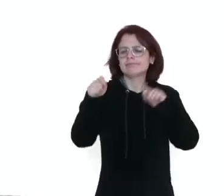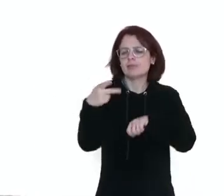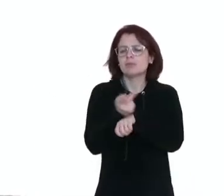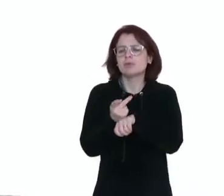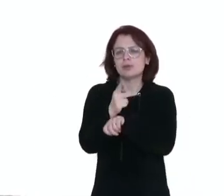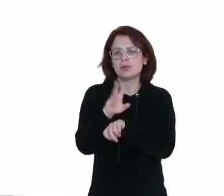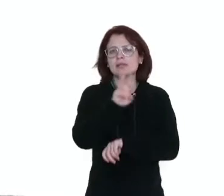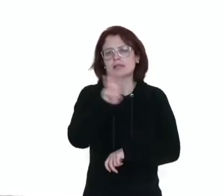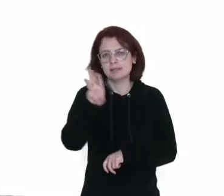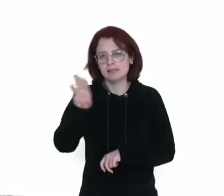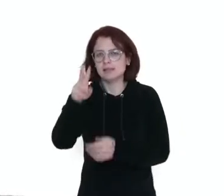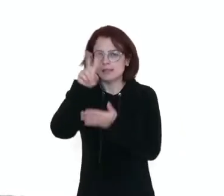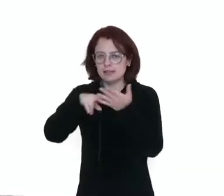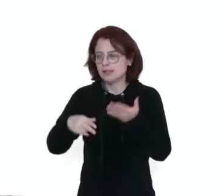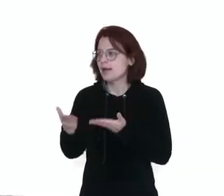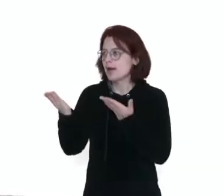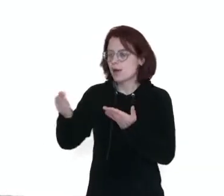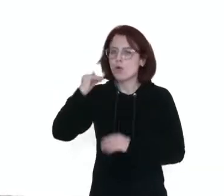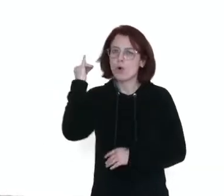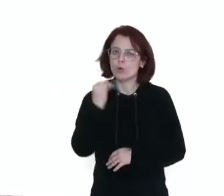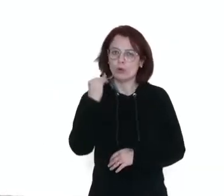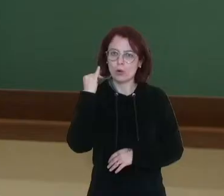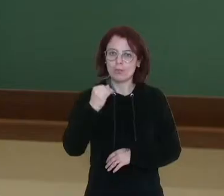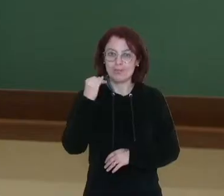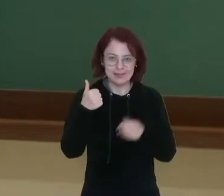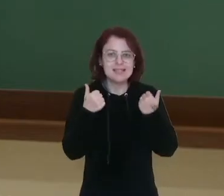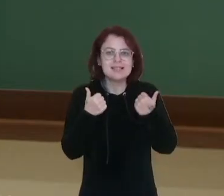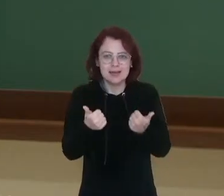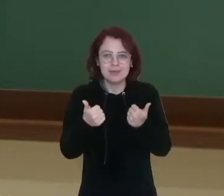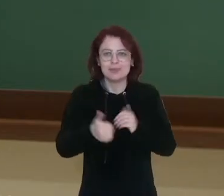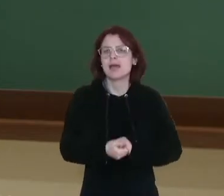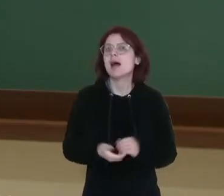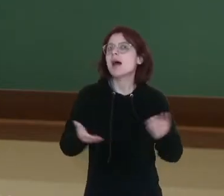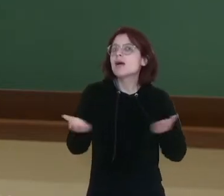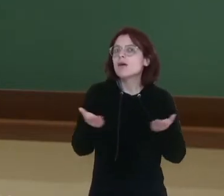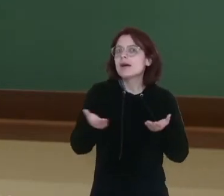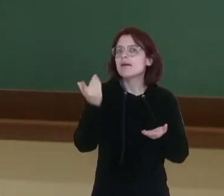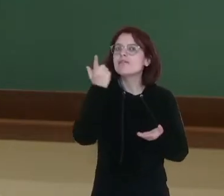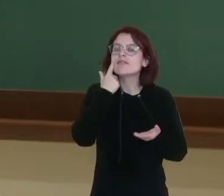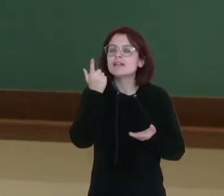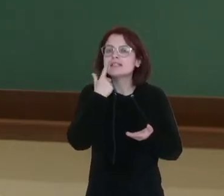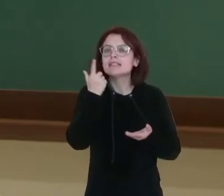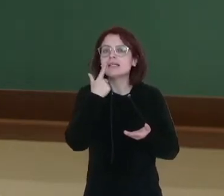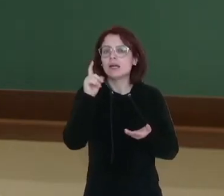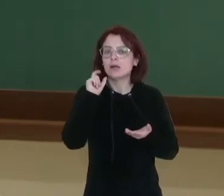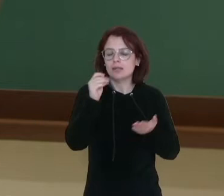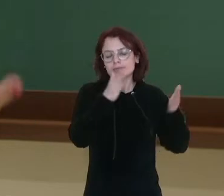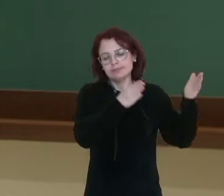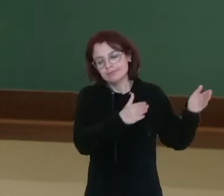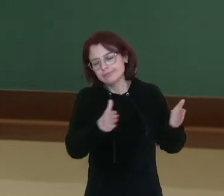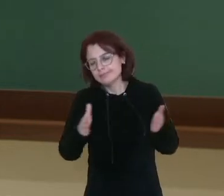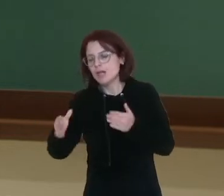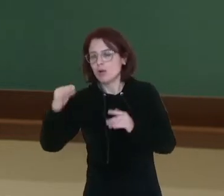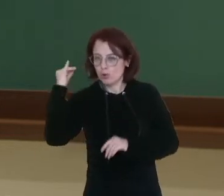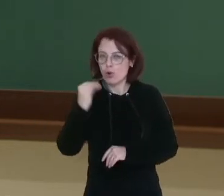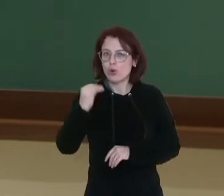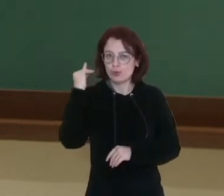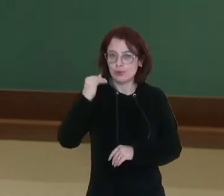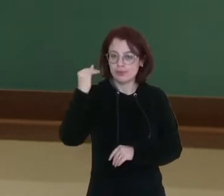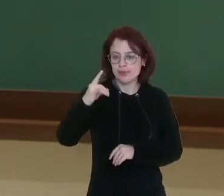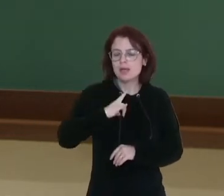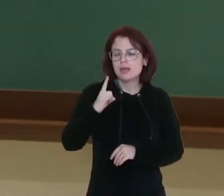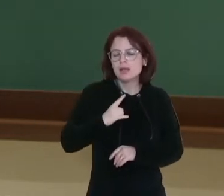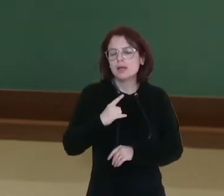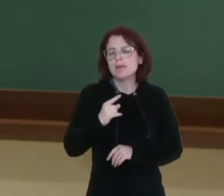leitura na íntegra desse conto, certo? Então vejam, ao longo do conto a gente trouxe alguns fragmentos, né? Vocês viram